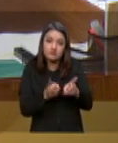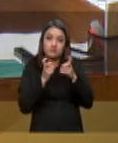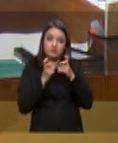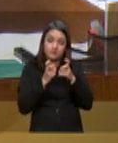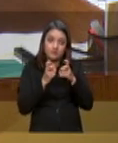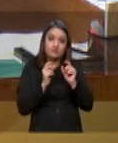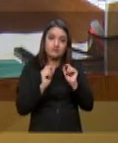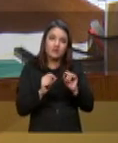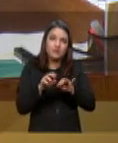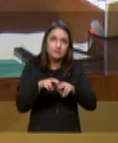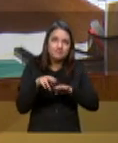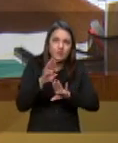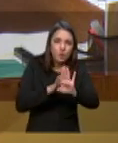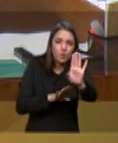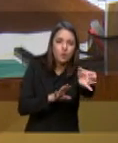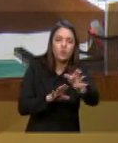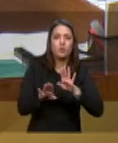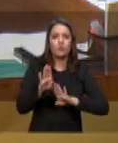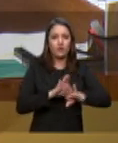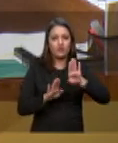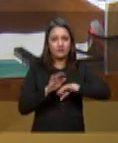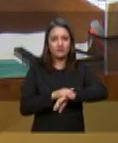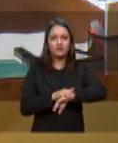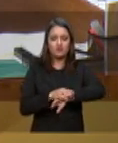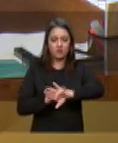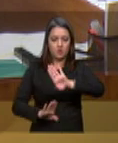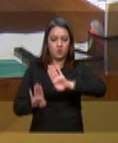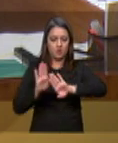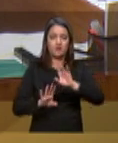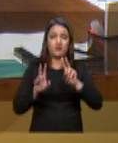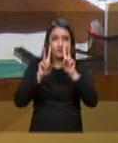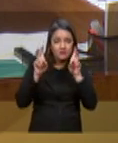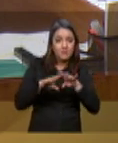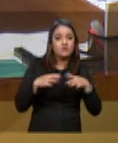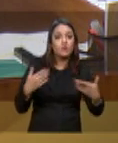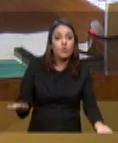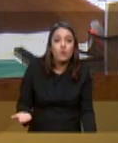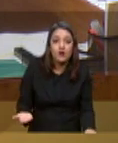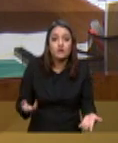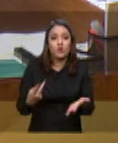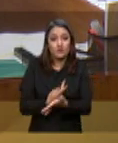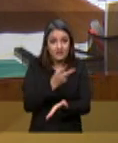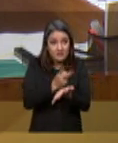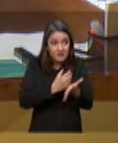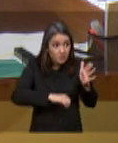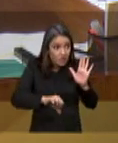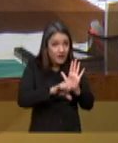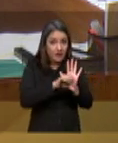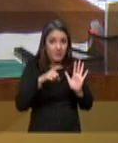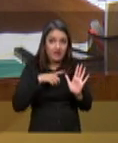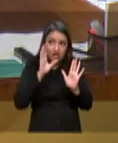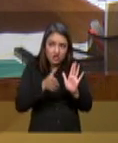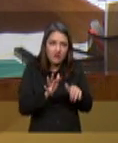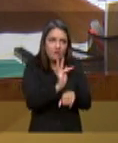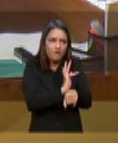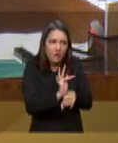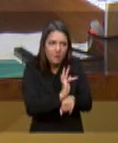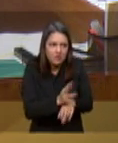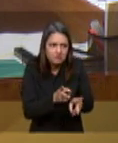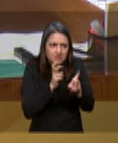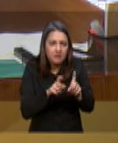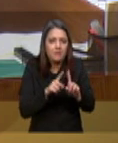da prudência que o tema merece, em quais hipóteses, mesmo diante de crimes comumente tratados como formais, se